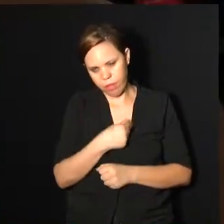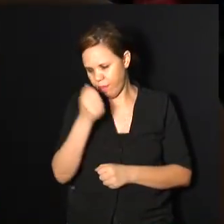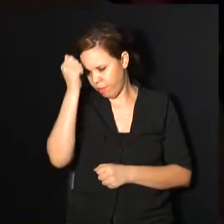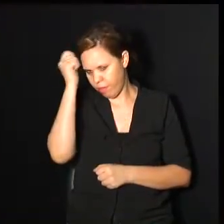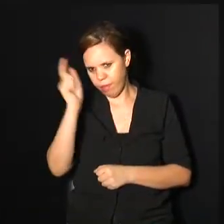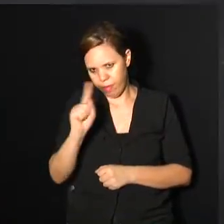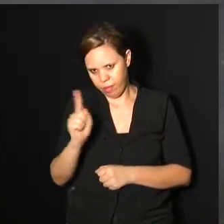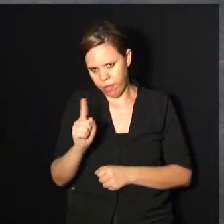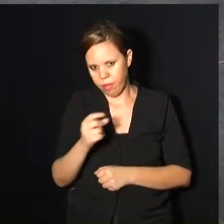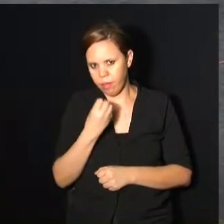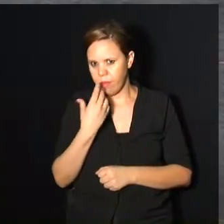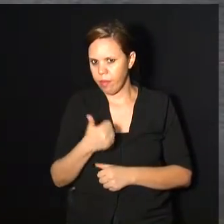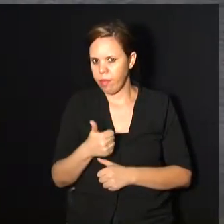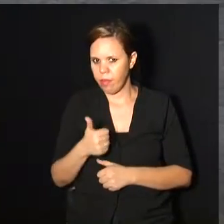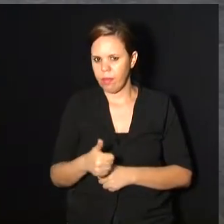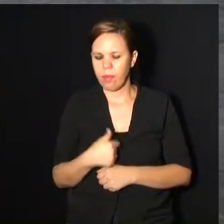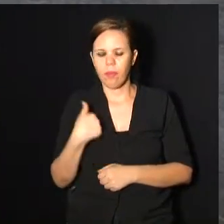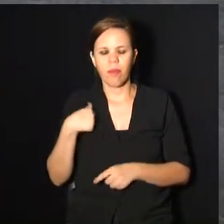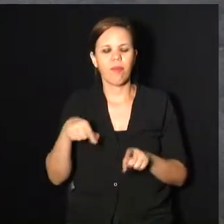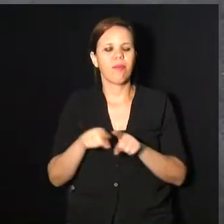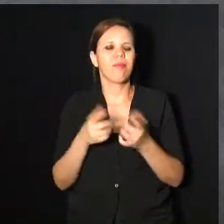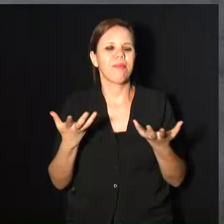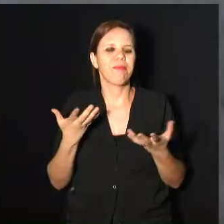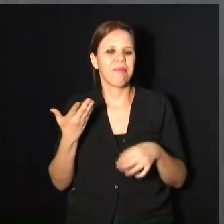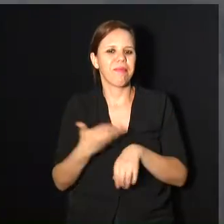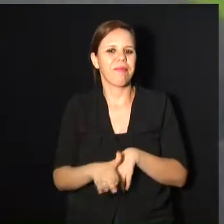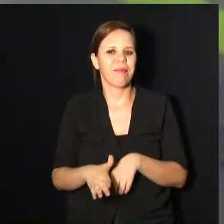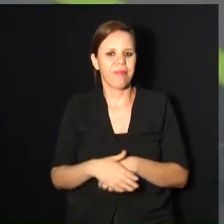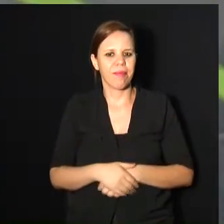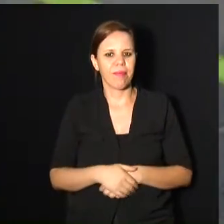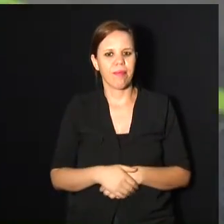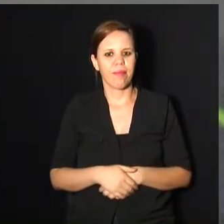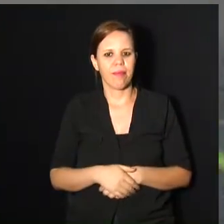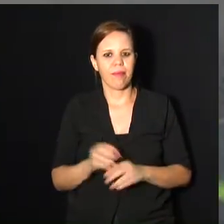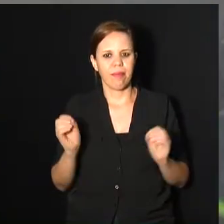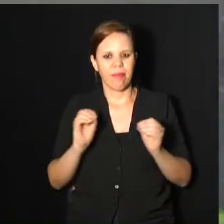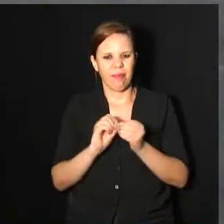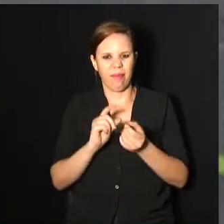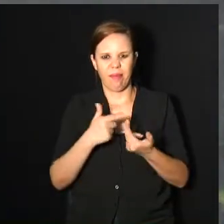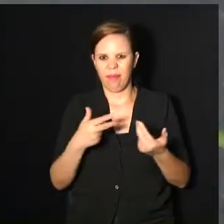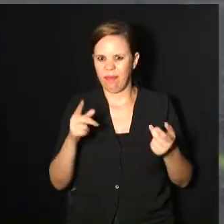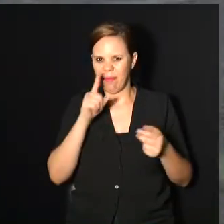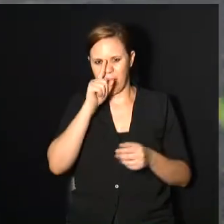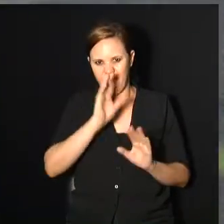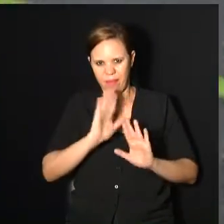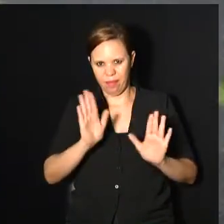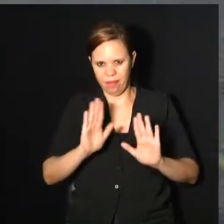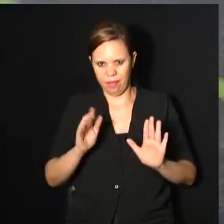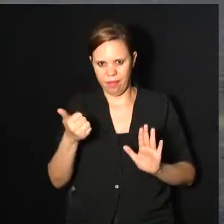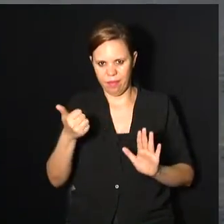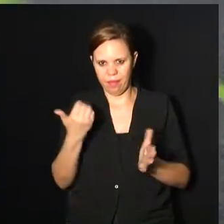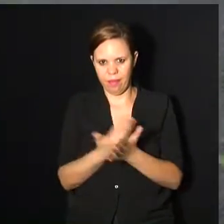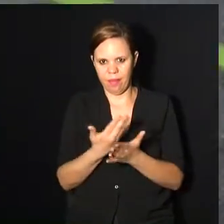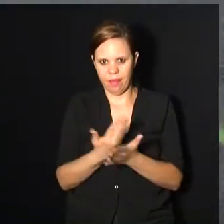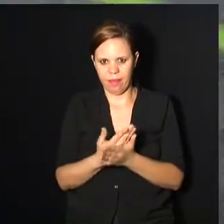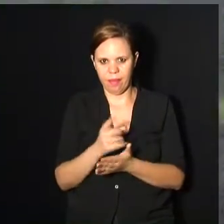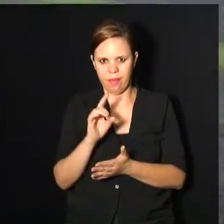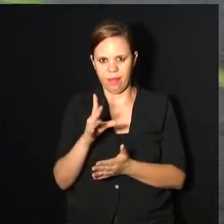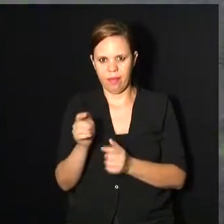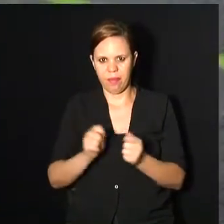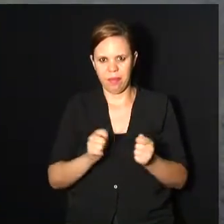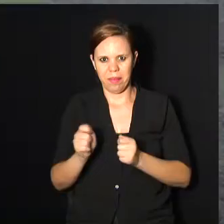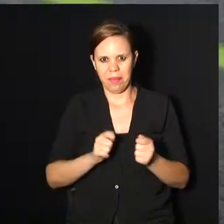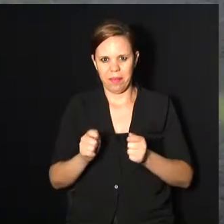é muito bom, mano. Sendo assim, eu também quis praticar, mas nada de fazer manobras arriscadas. A primeira aula é para se equilibrar